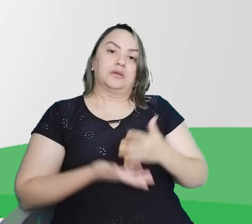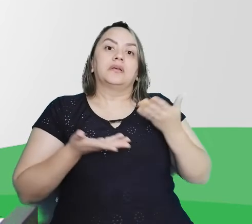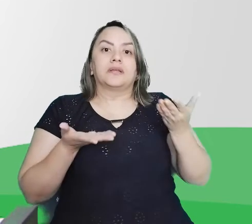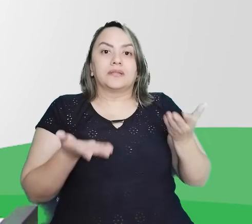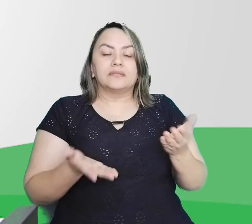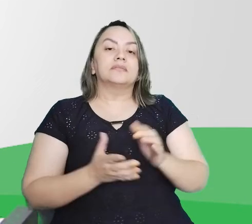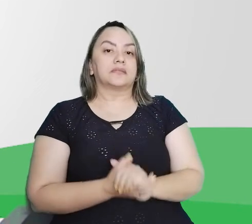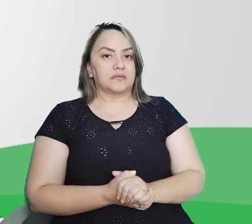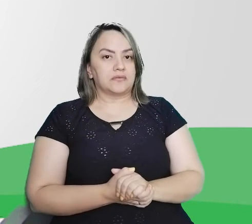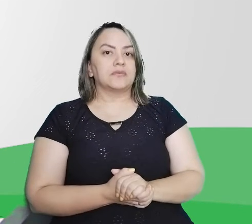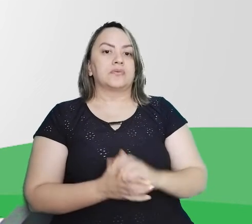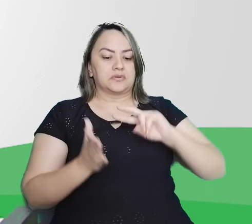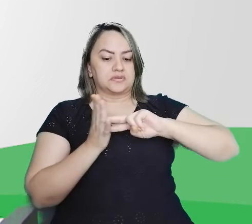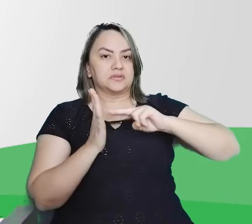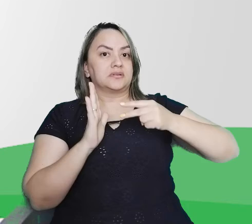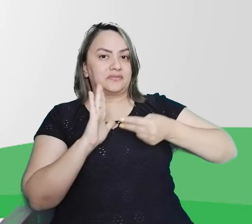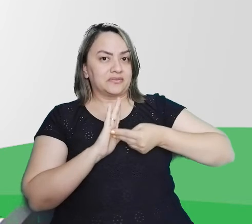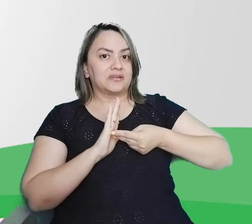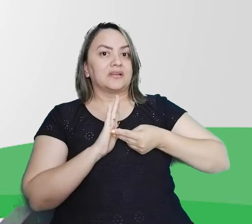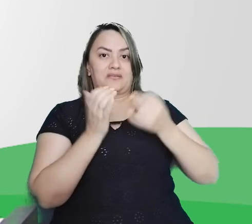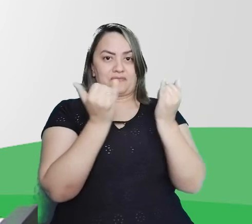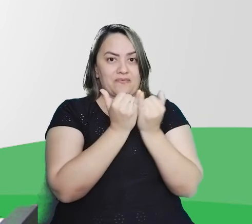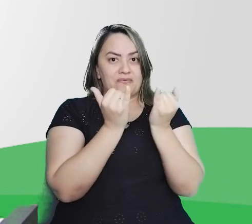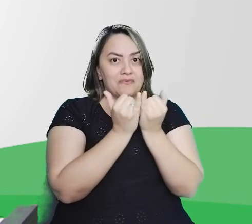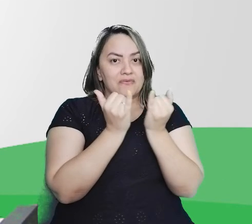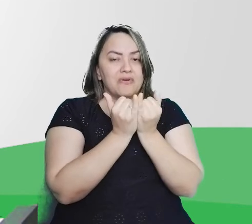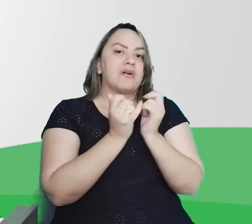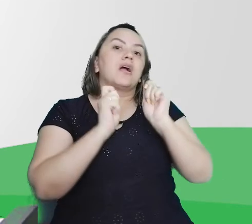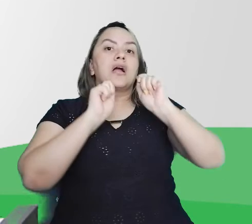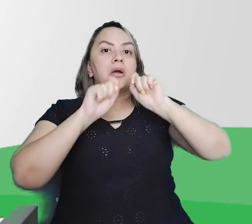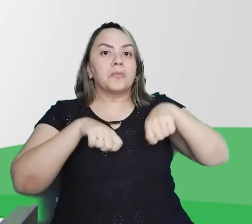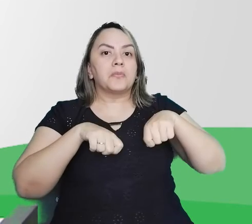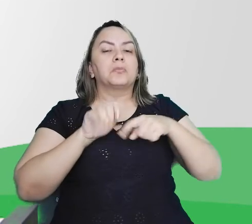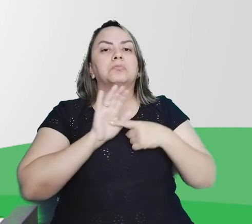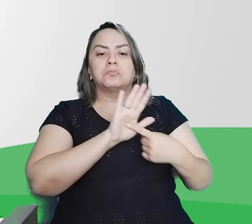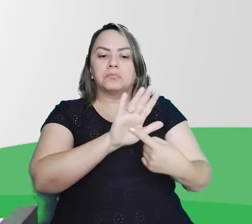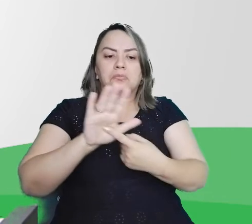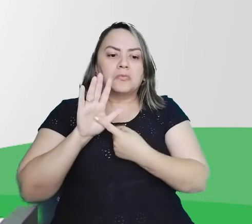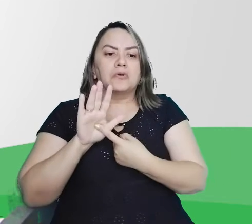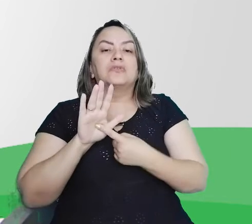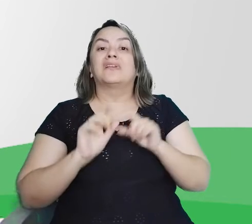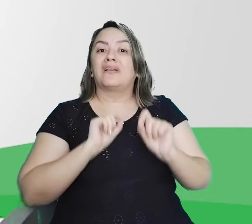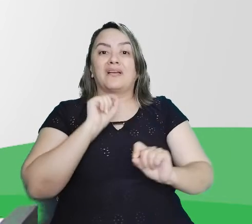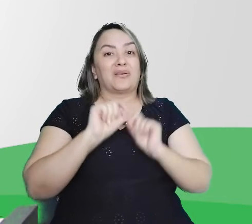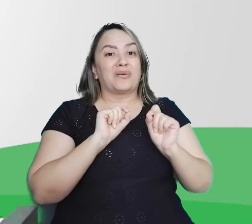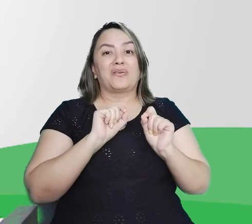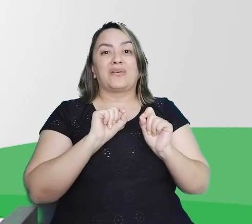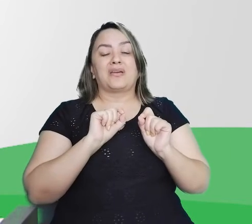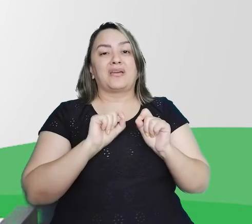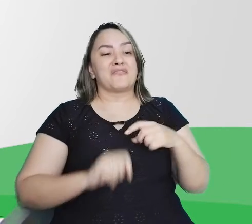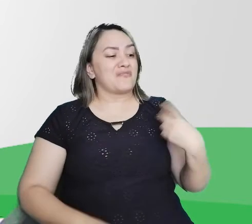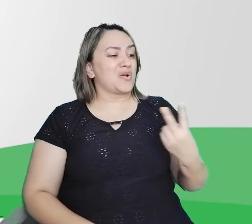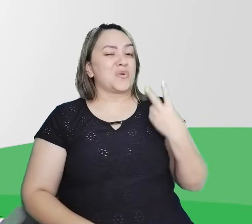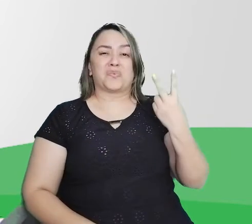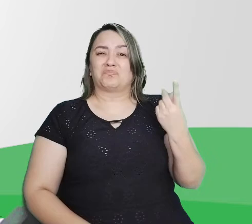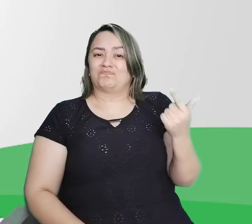ser visto, então, como um sinal da desvalorização da vida, da posição social das mulheres, dos